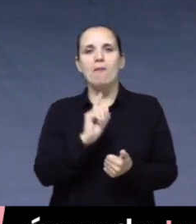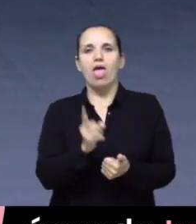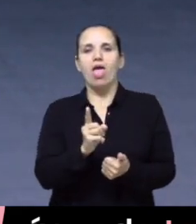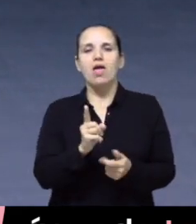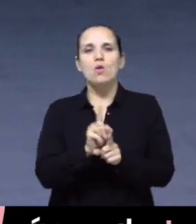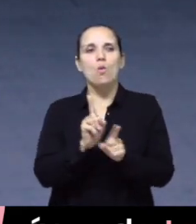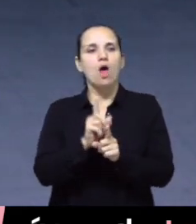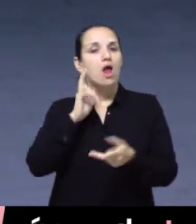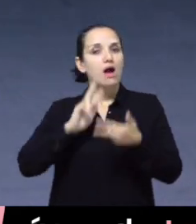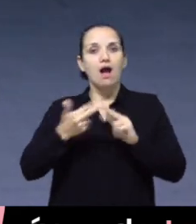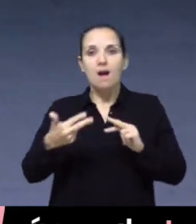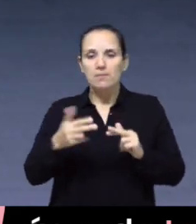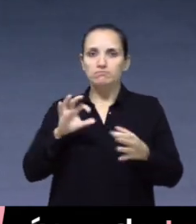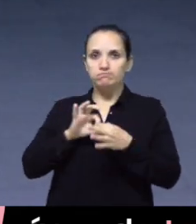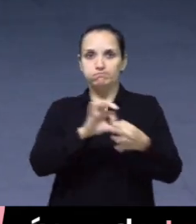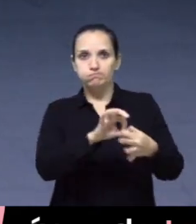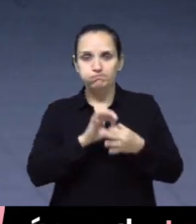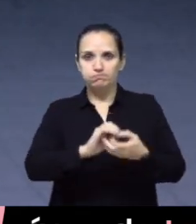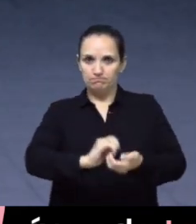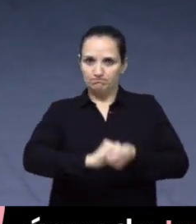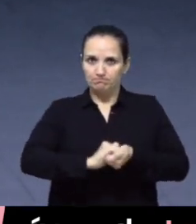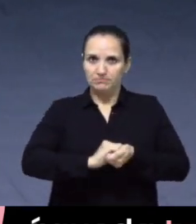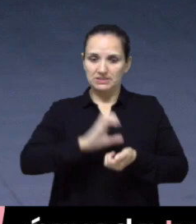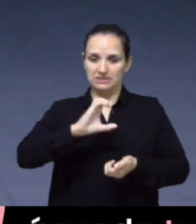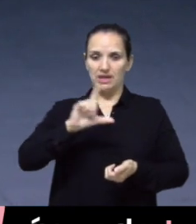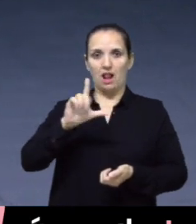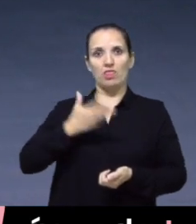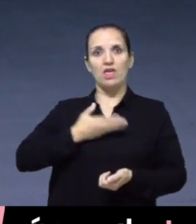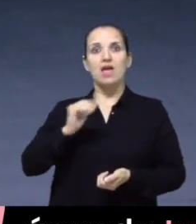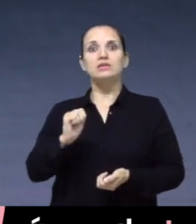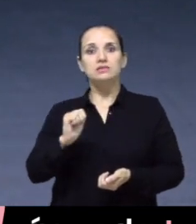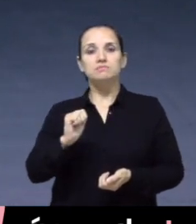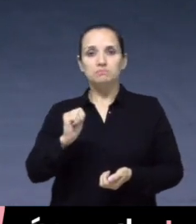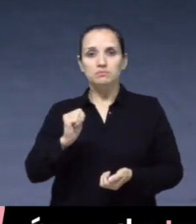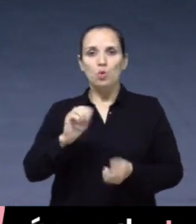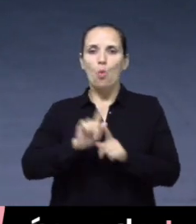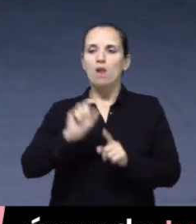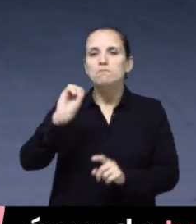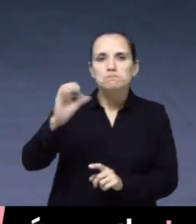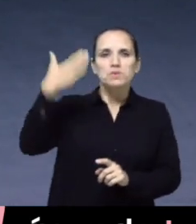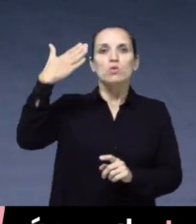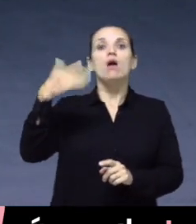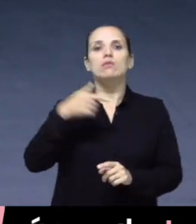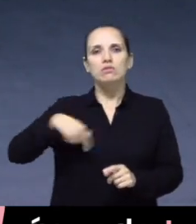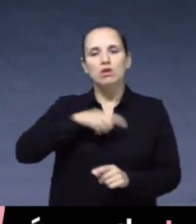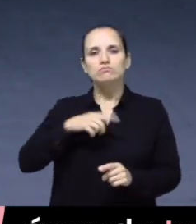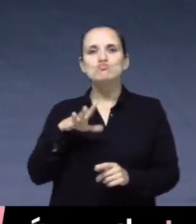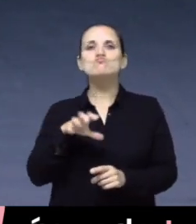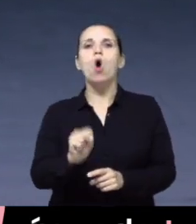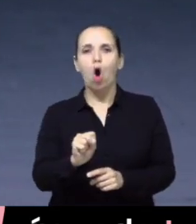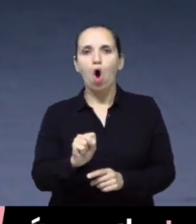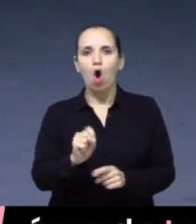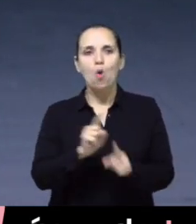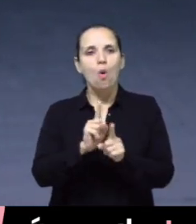forma de que o município, com o seu parceiro CLDS, Ser Pioneiro, é uma forma que nós